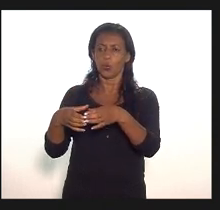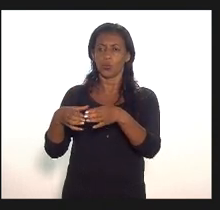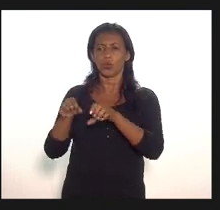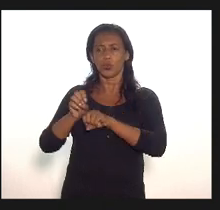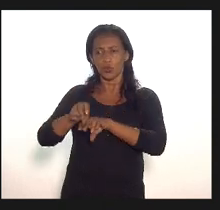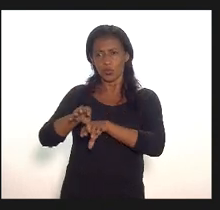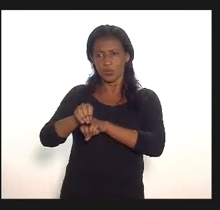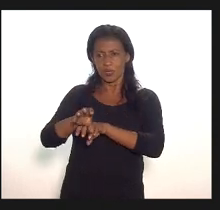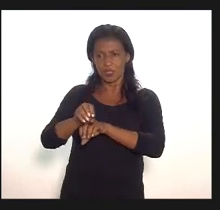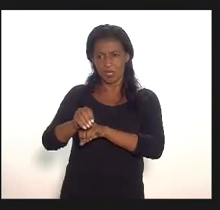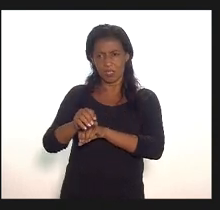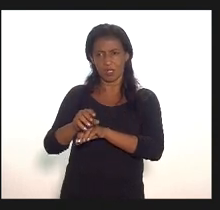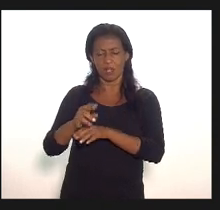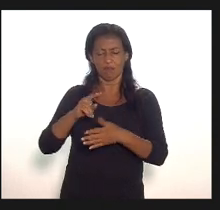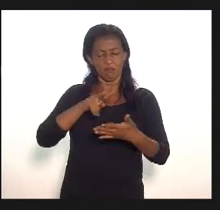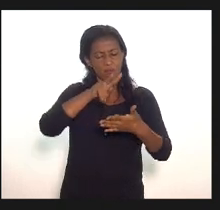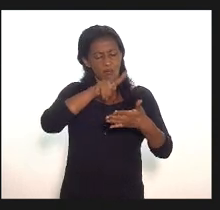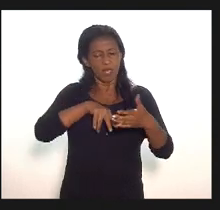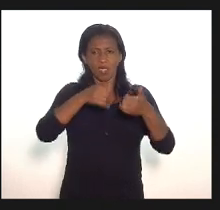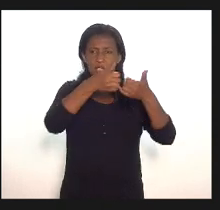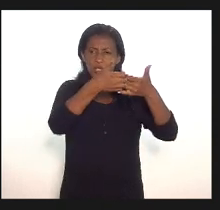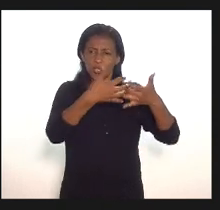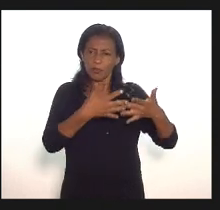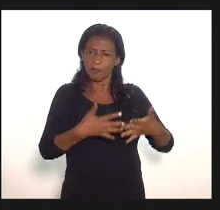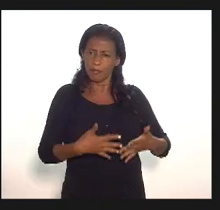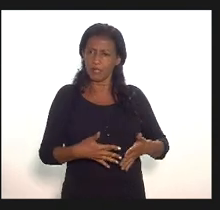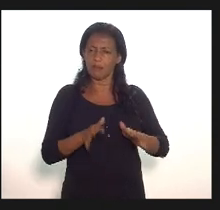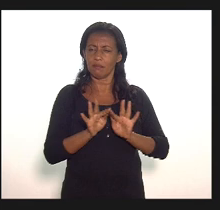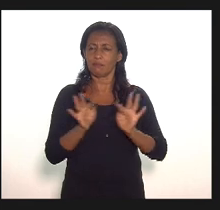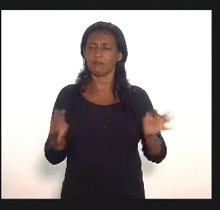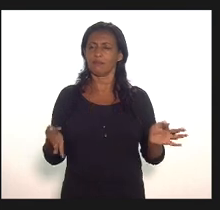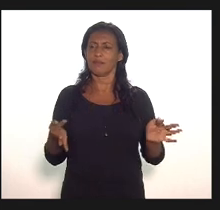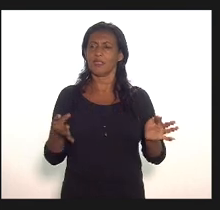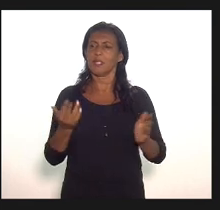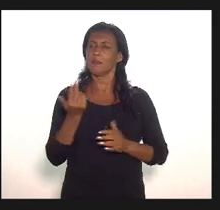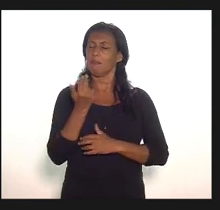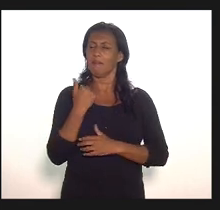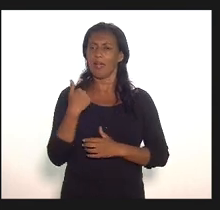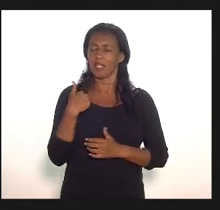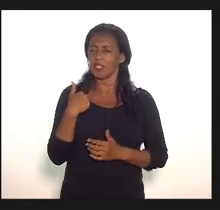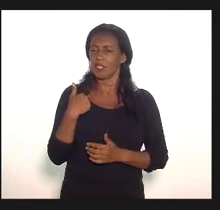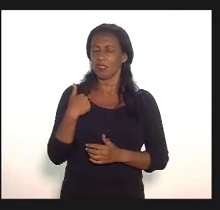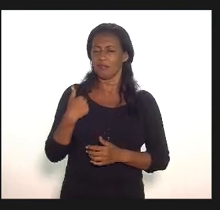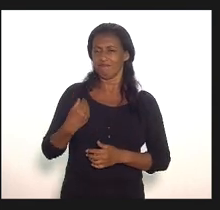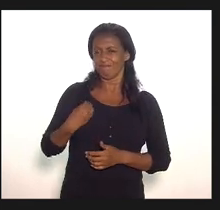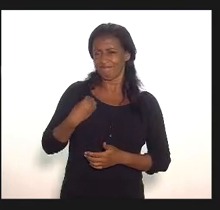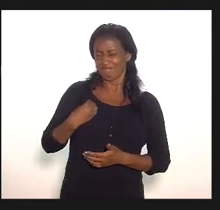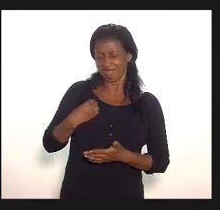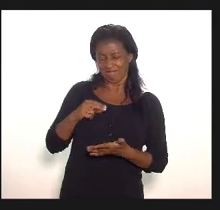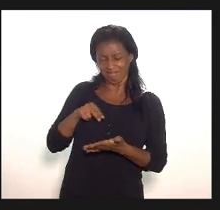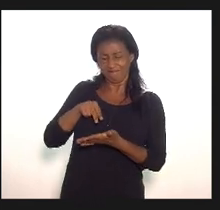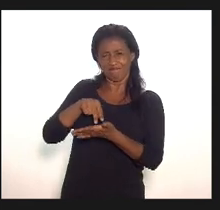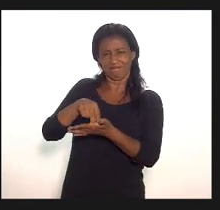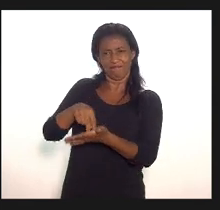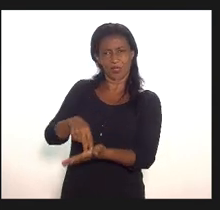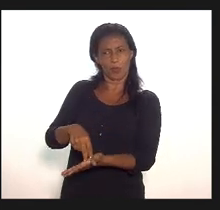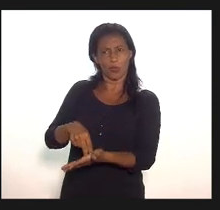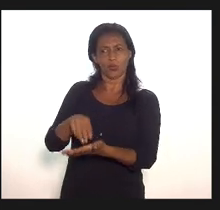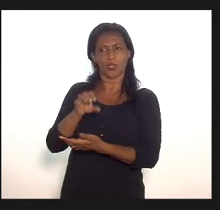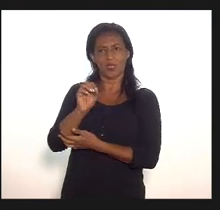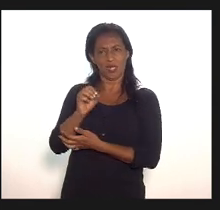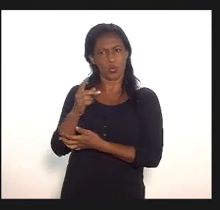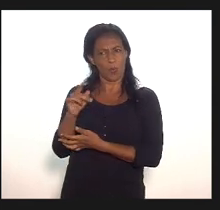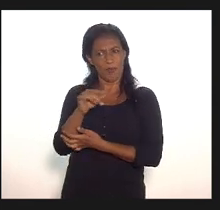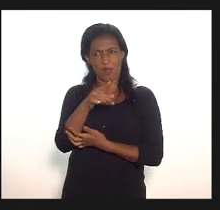muito gentilmente, mas acho que não cabe aqui gentileza a essa postura das